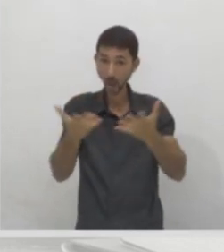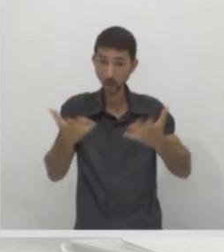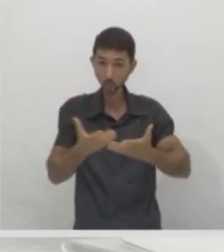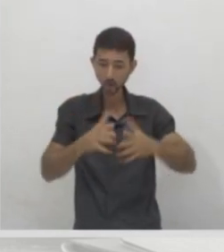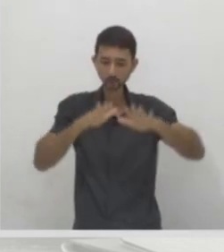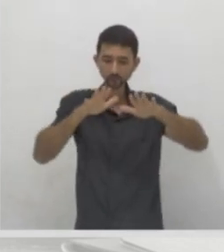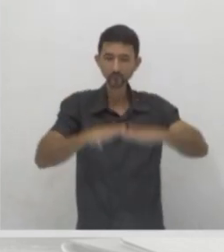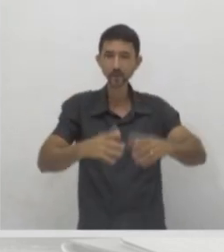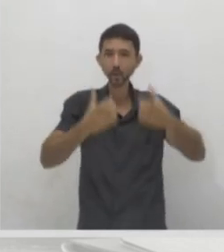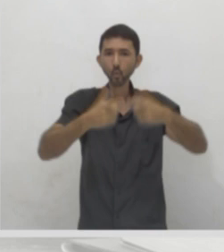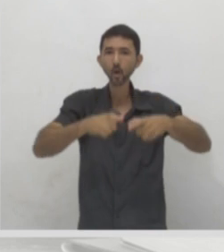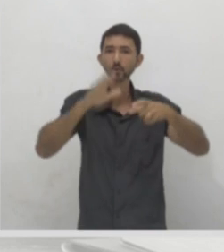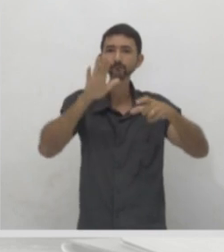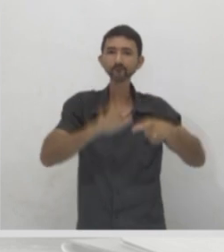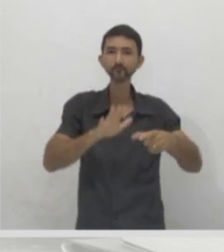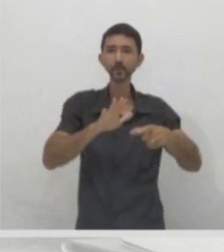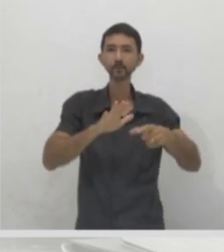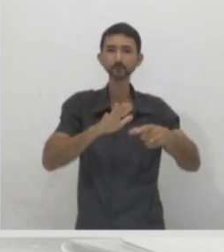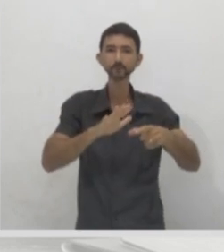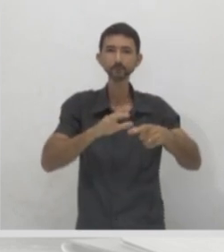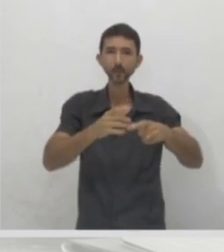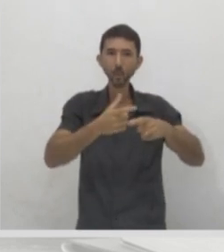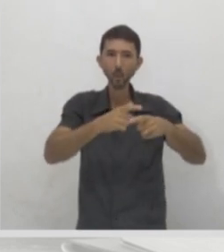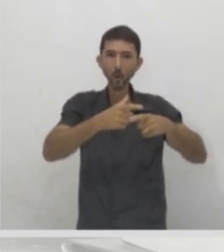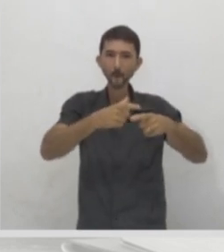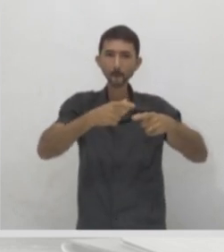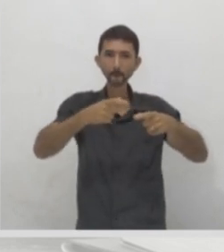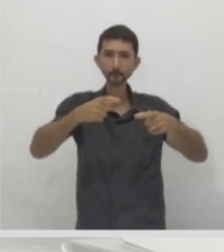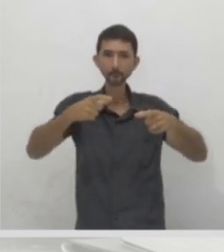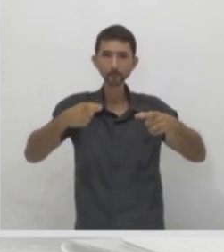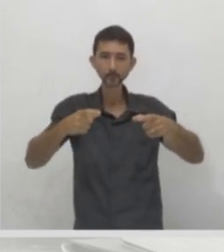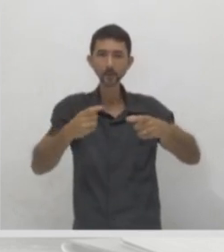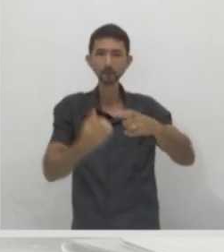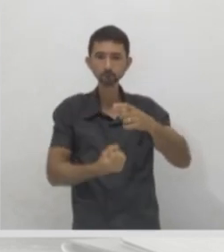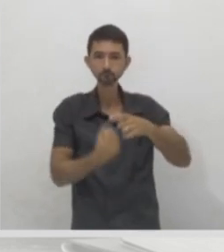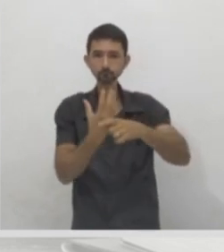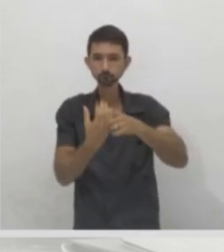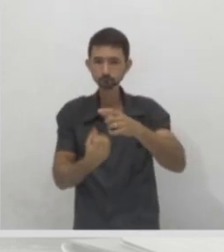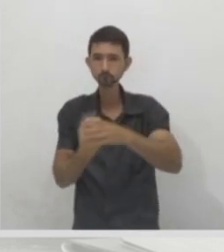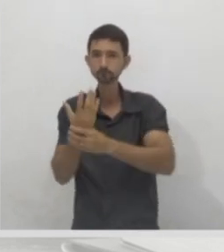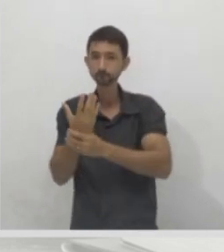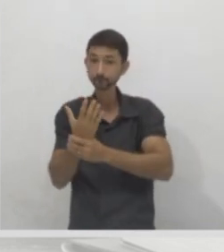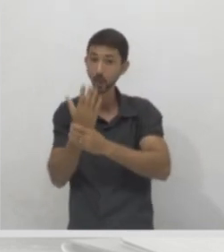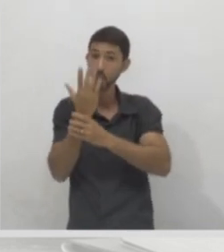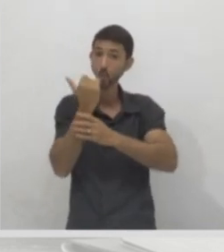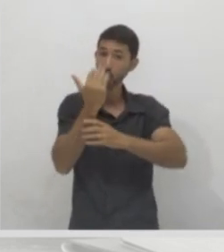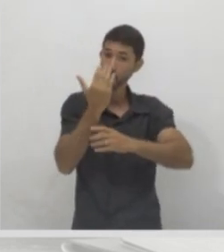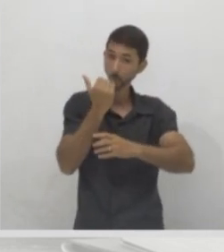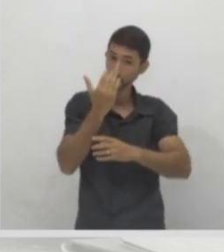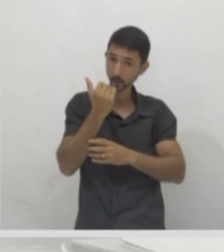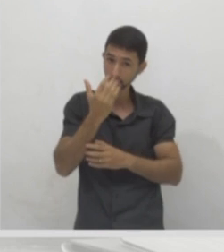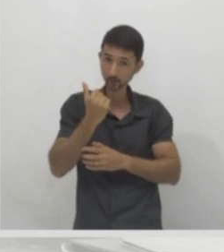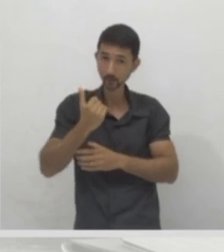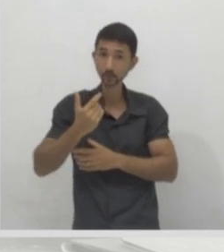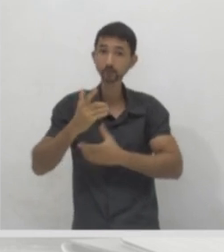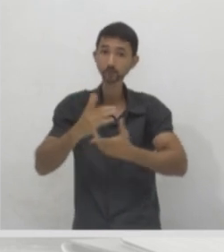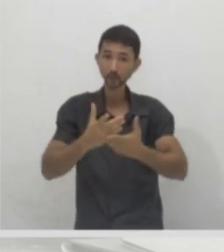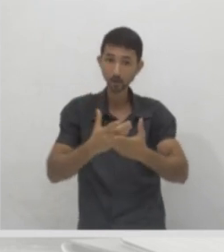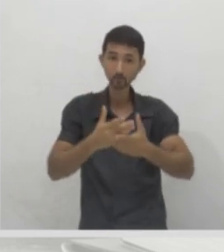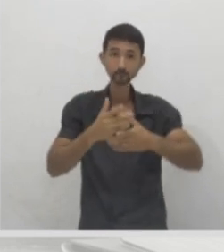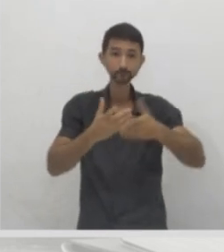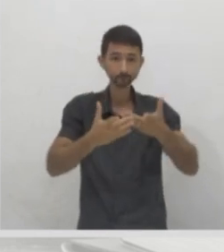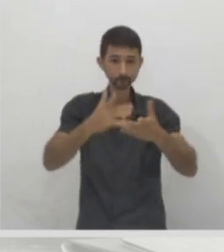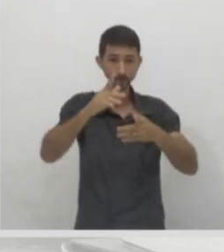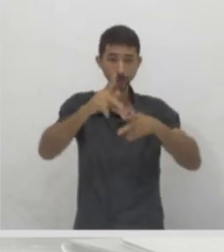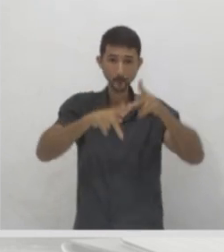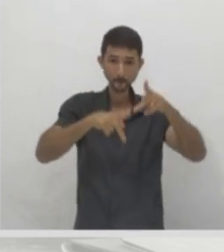humano. Houve um aumento óbvio, né, da produção de alimentos. Isso fez com que mais gente